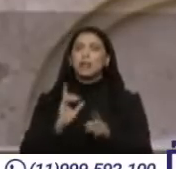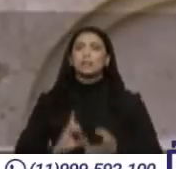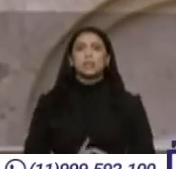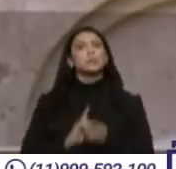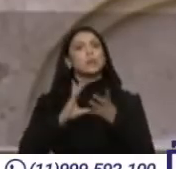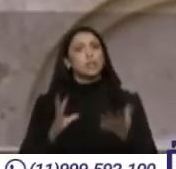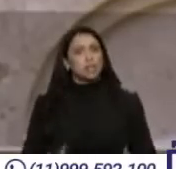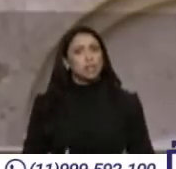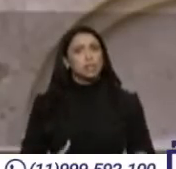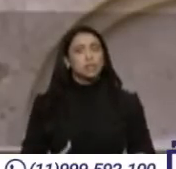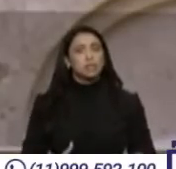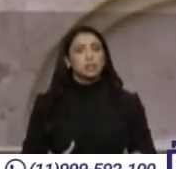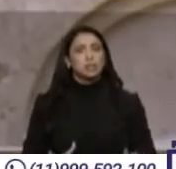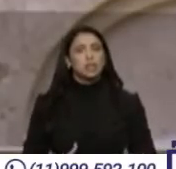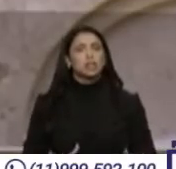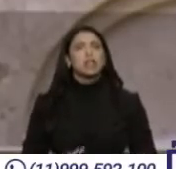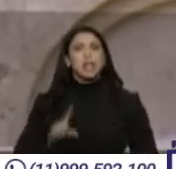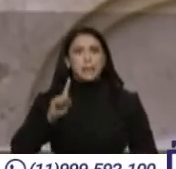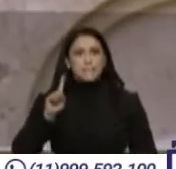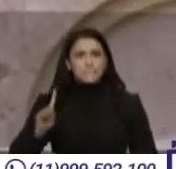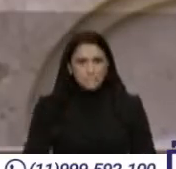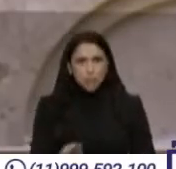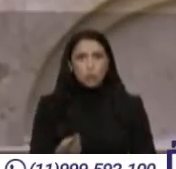Direito. E mil e uma vezes